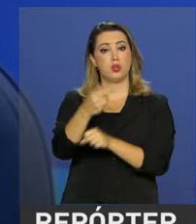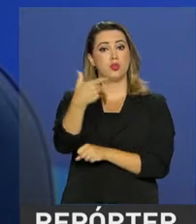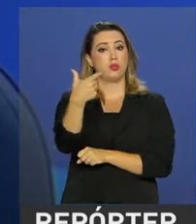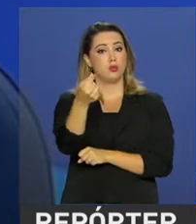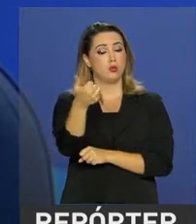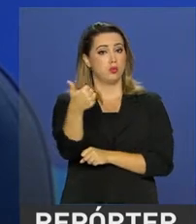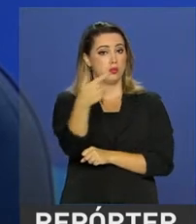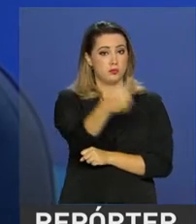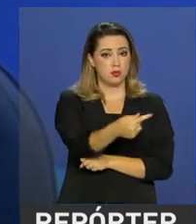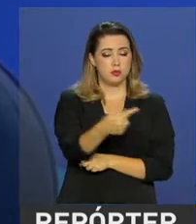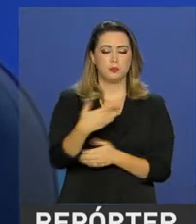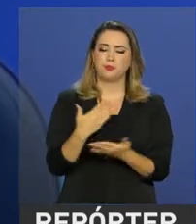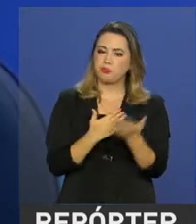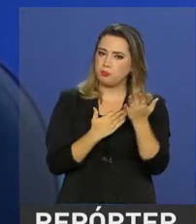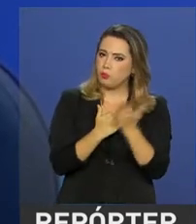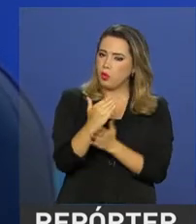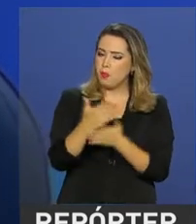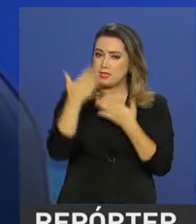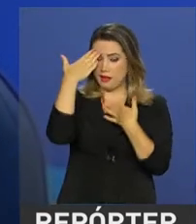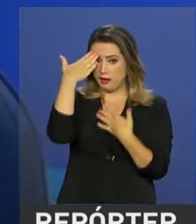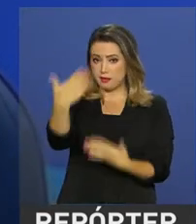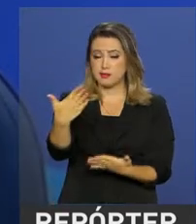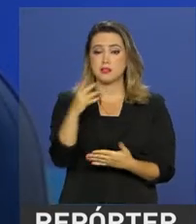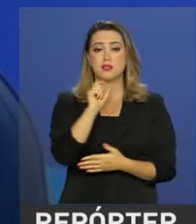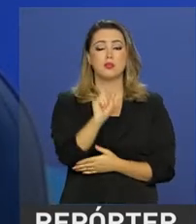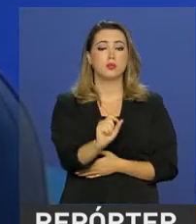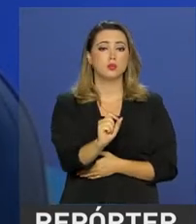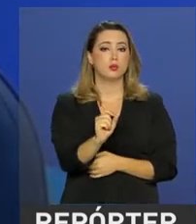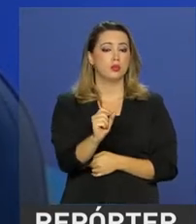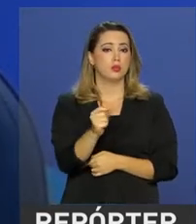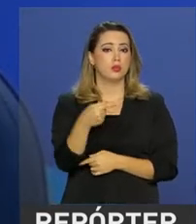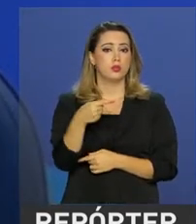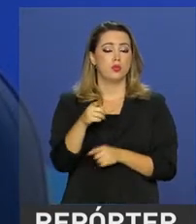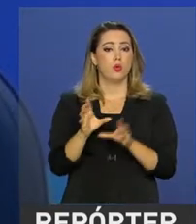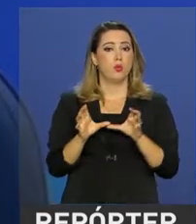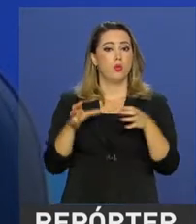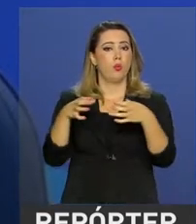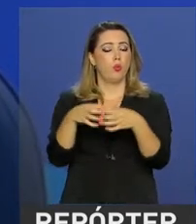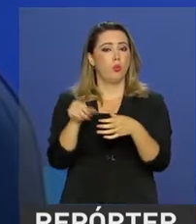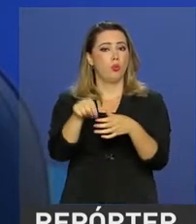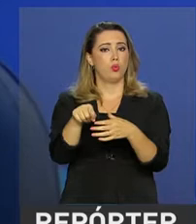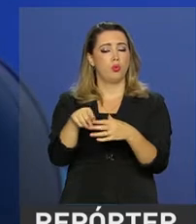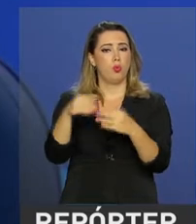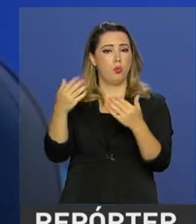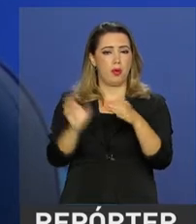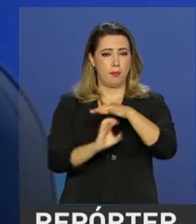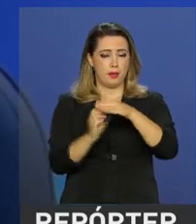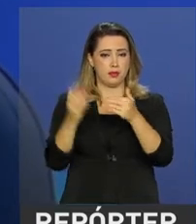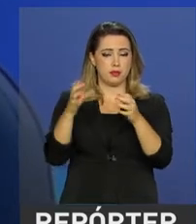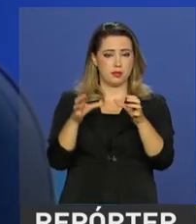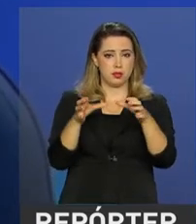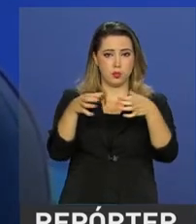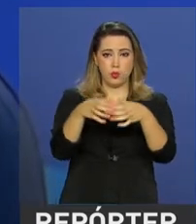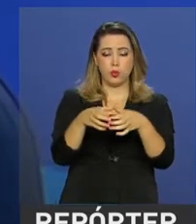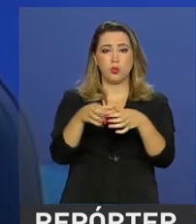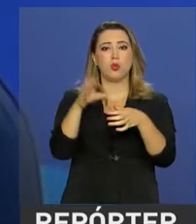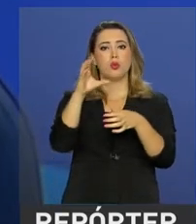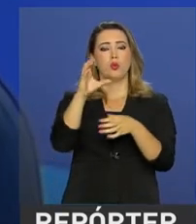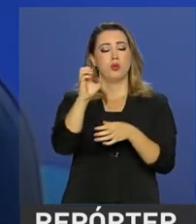2017. Então, eu queria aqui iniciar agradecendo o consórcio aplicador, a Fundação César Gran